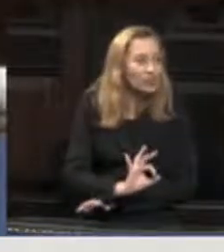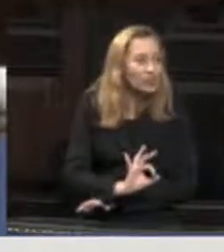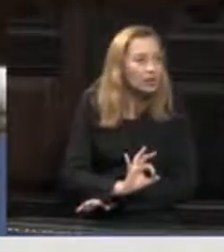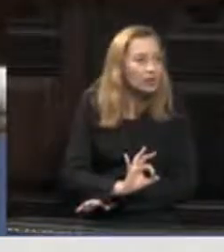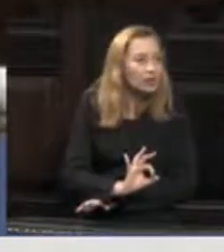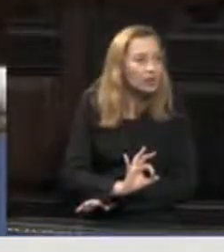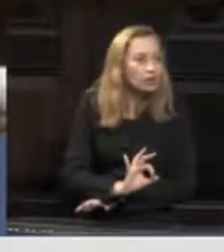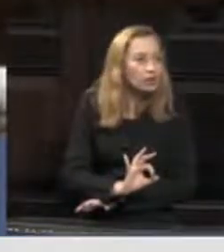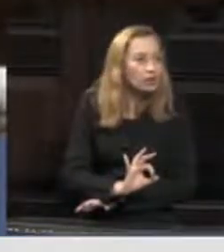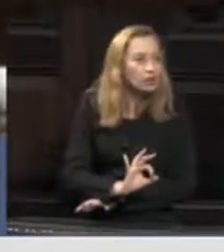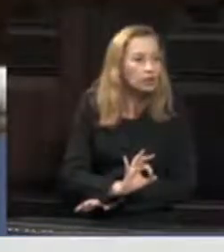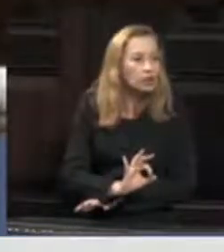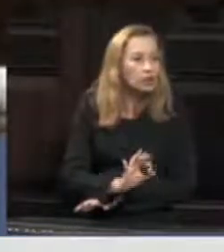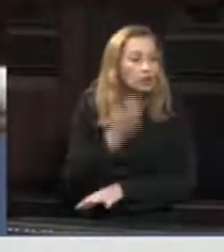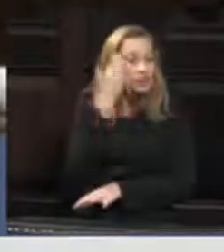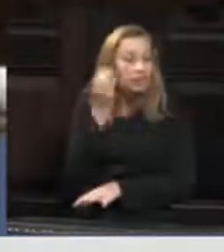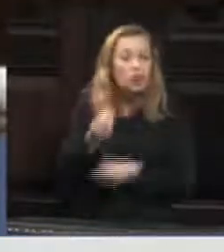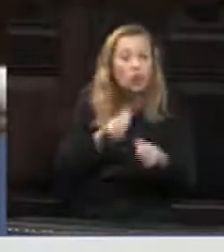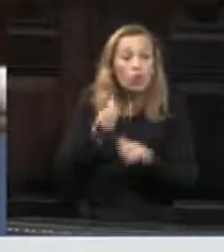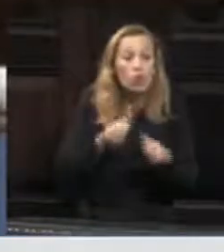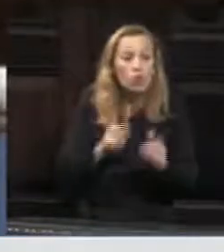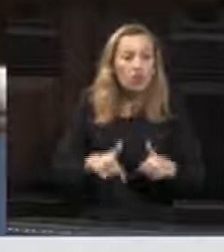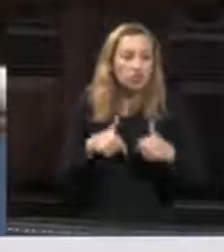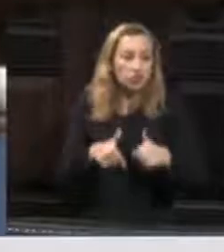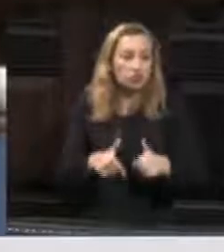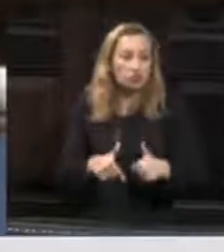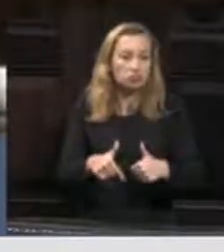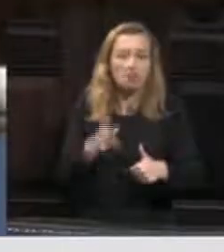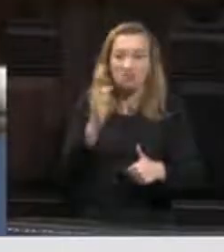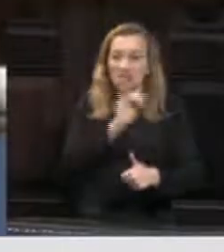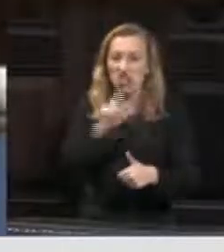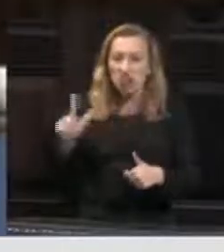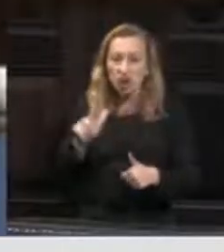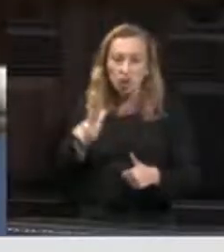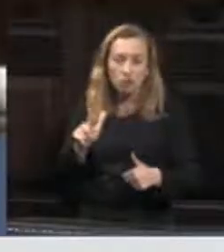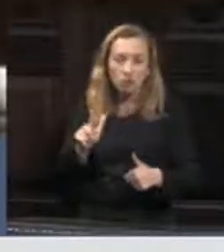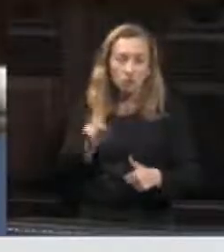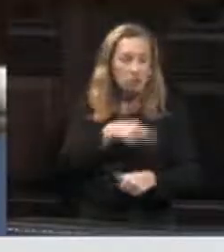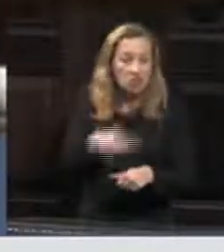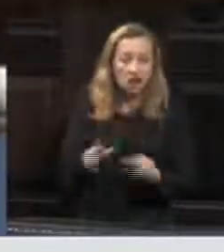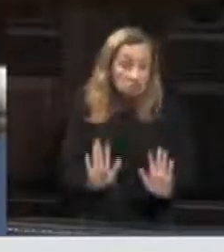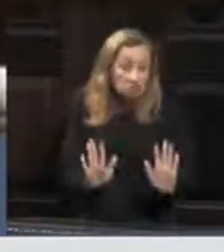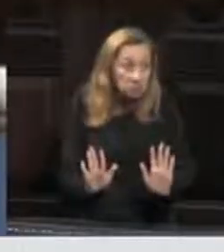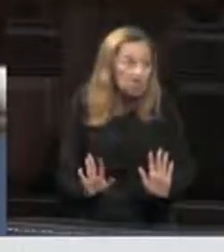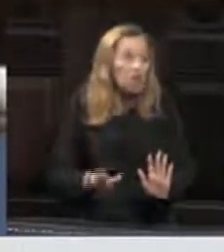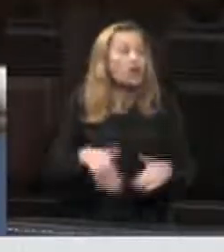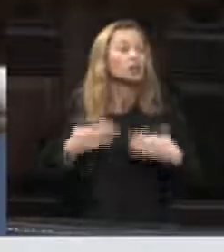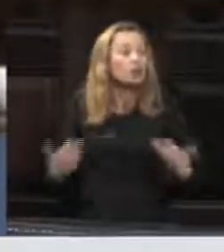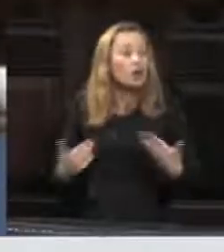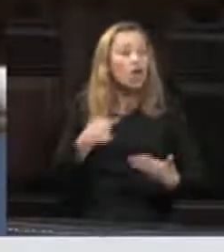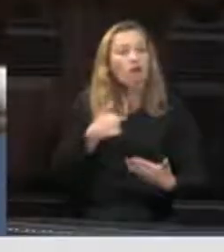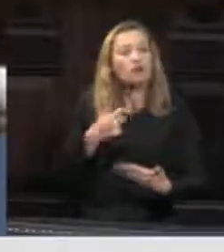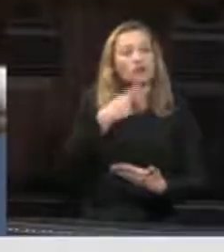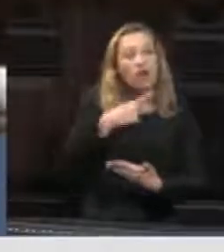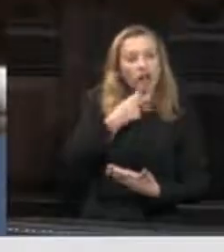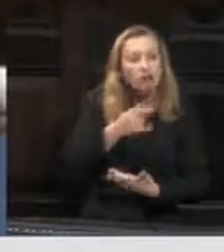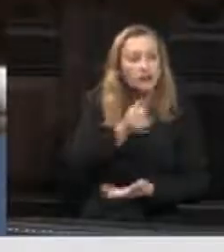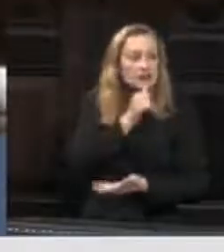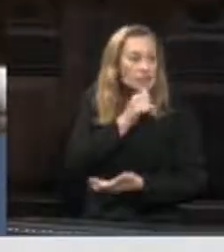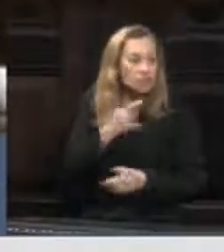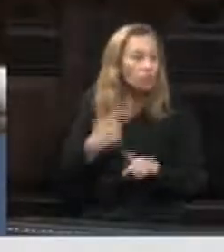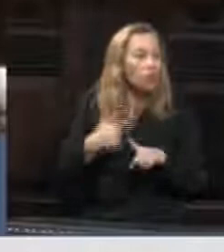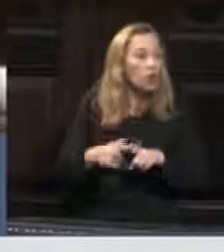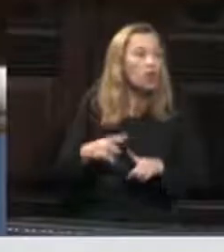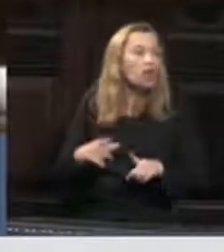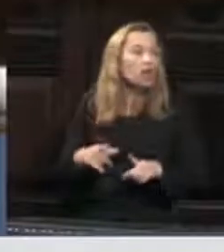perda de arrecadação puxa fiscal quando você dá um subsídio então retornando esse exemplo para mostrar que a gente tem compromisso